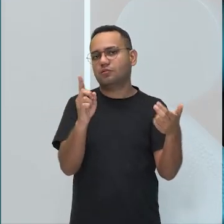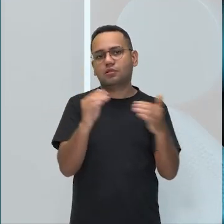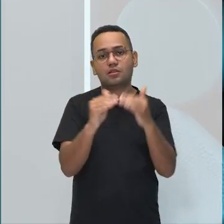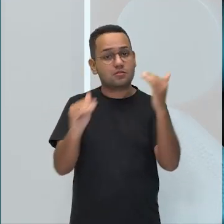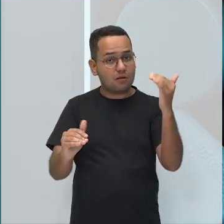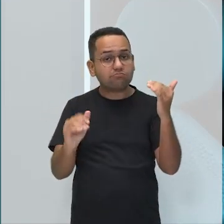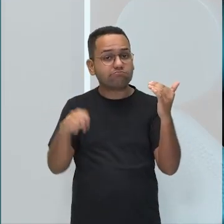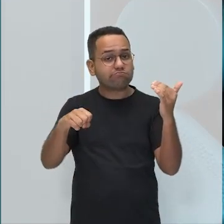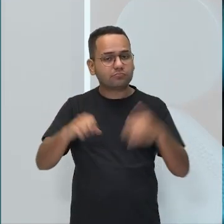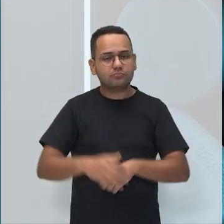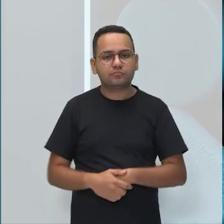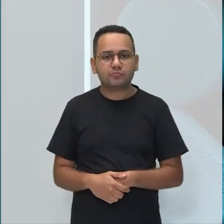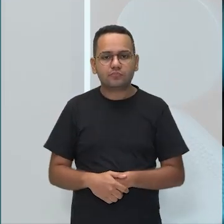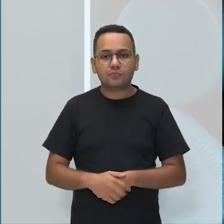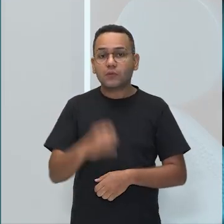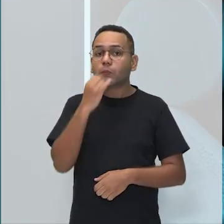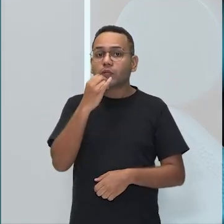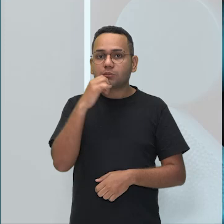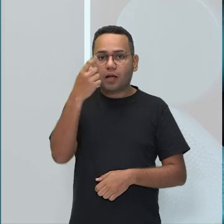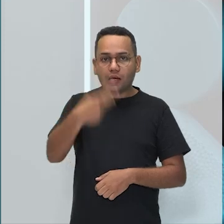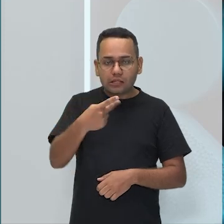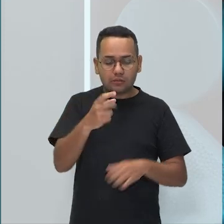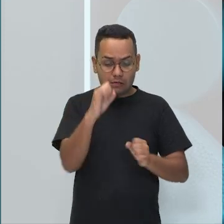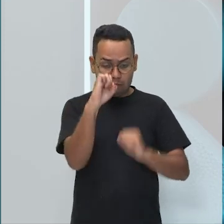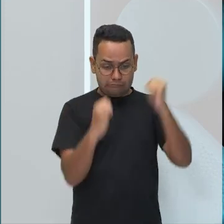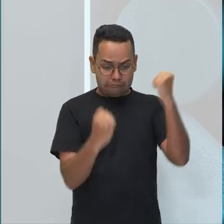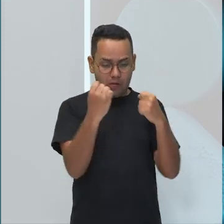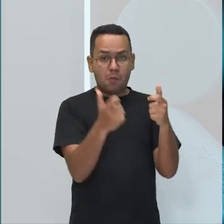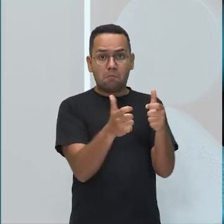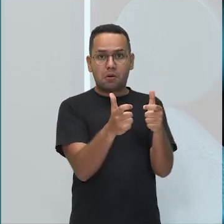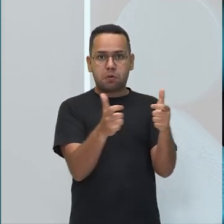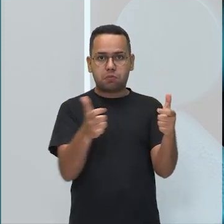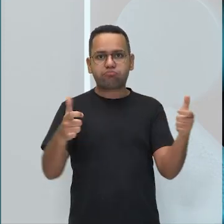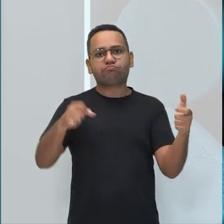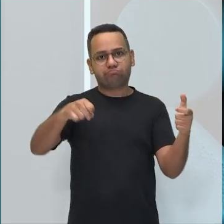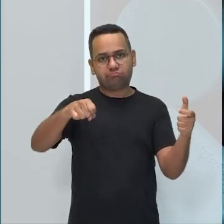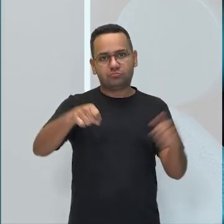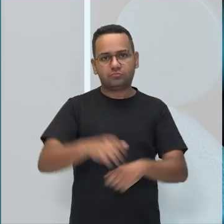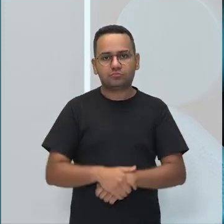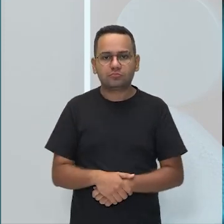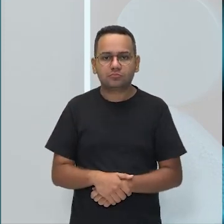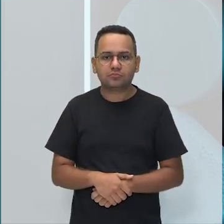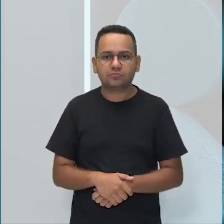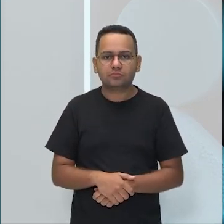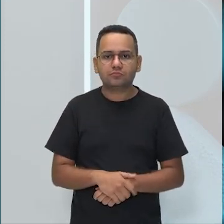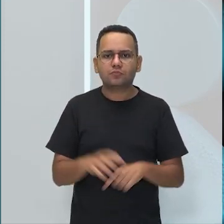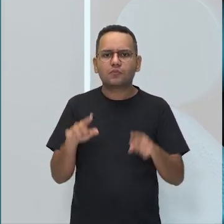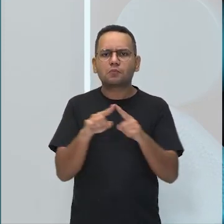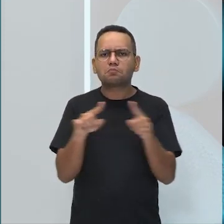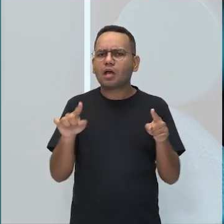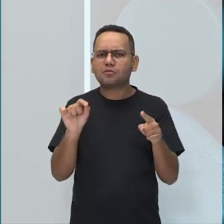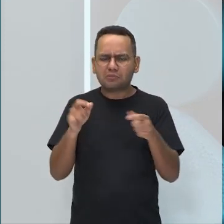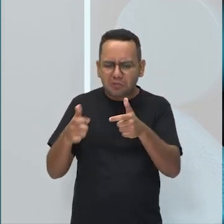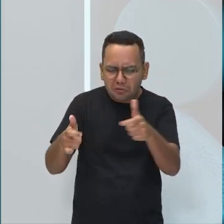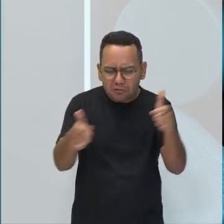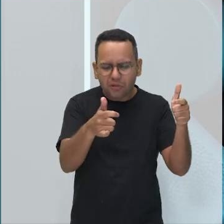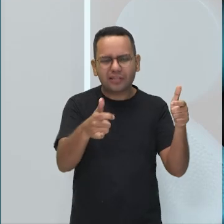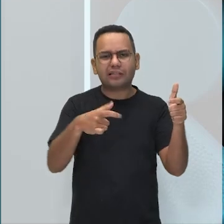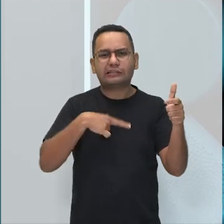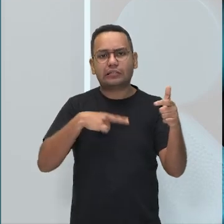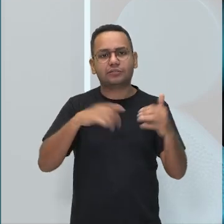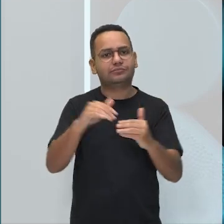período de industrialização muito intensa no nosso país, mas nós vamos ter um Brasil desigual. Se